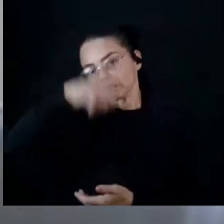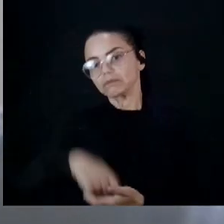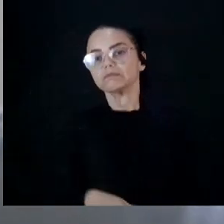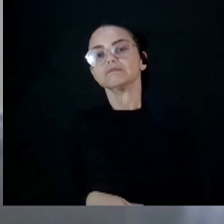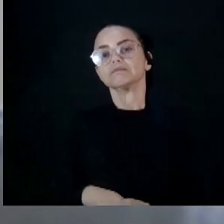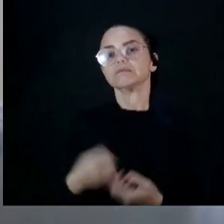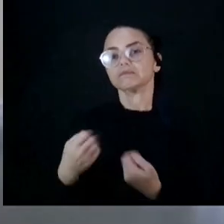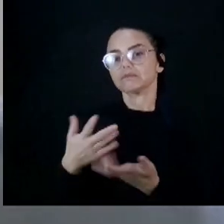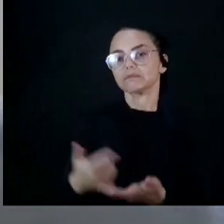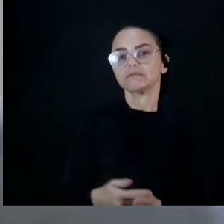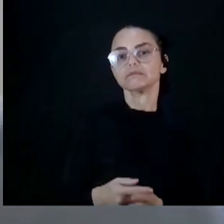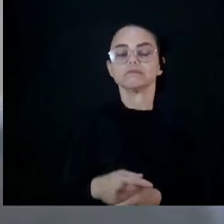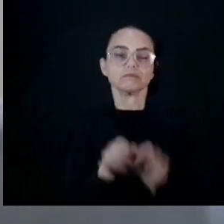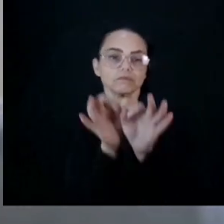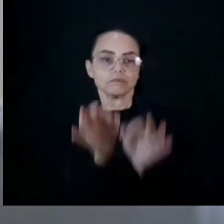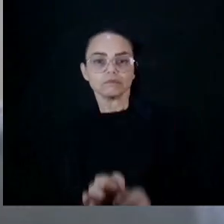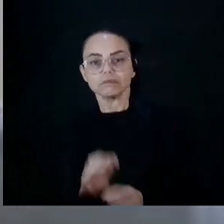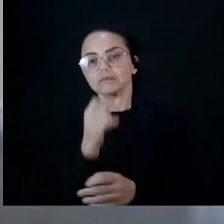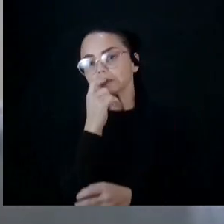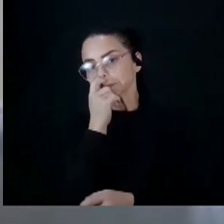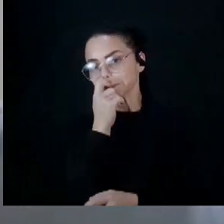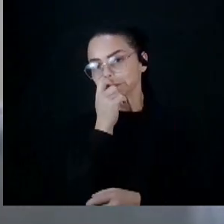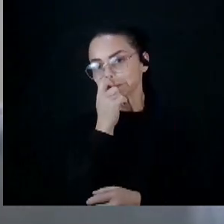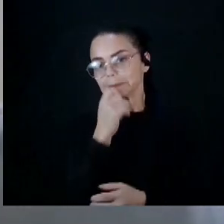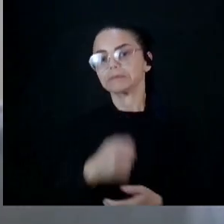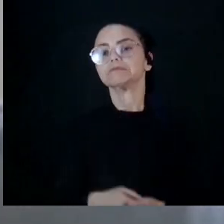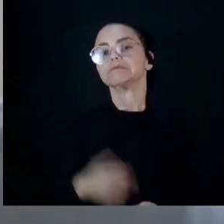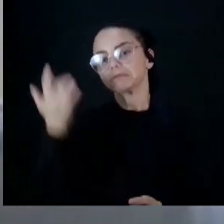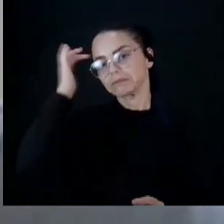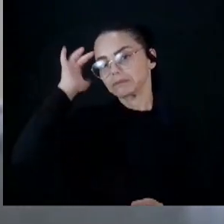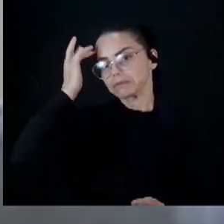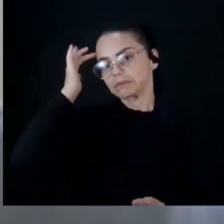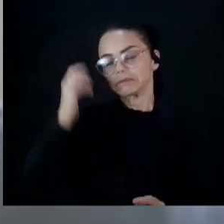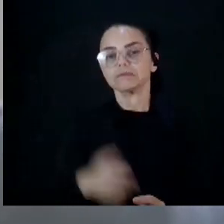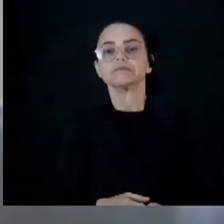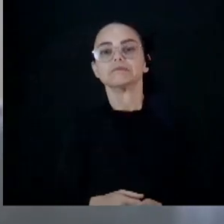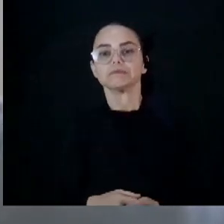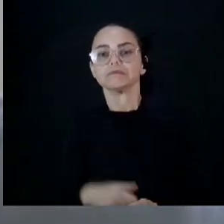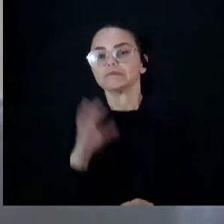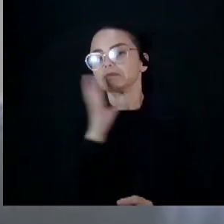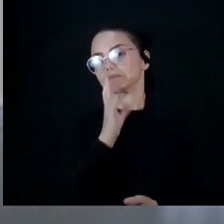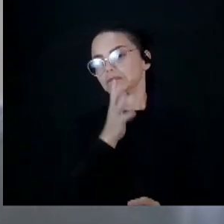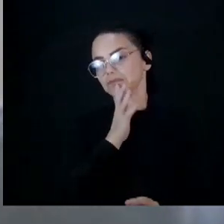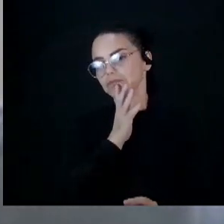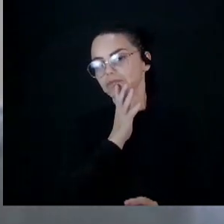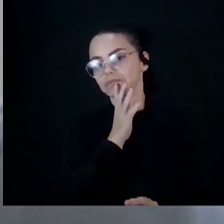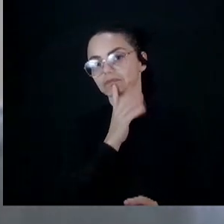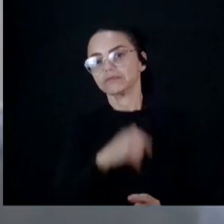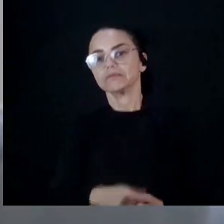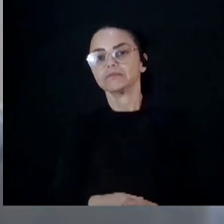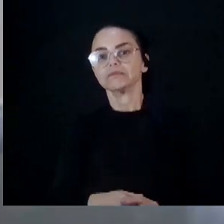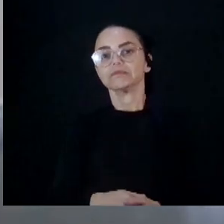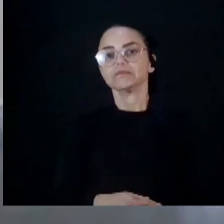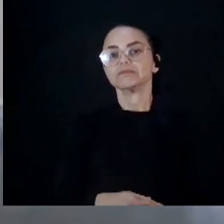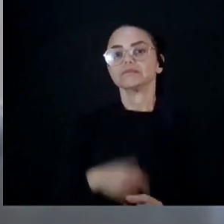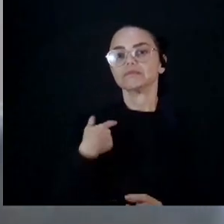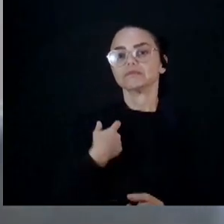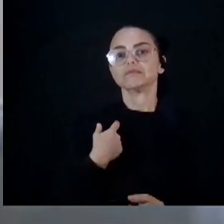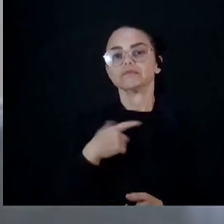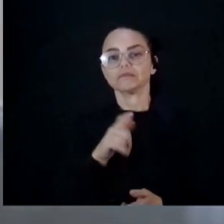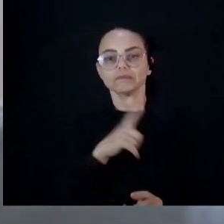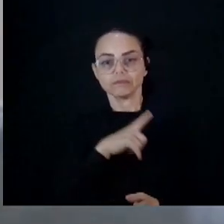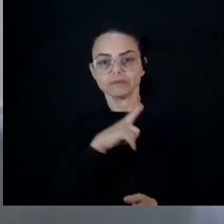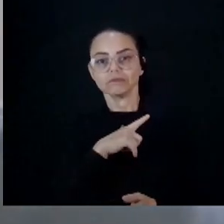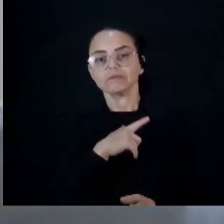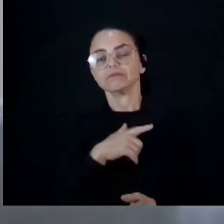de certeza, então acho que com um pouco mais de conhecimento por esses testes prévios, né, a tendência é